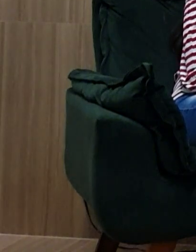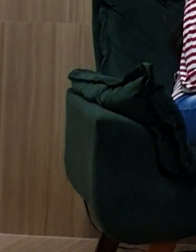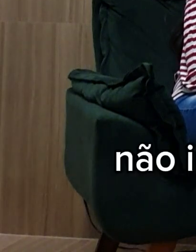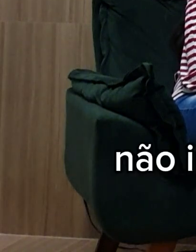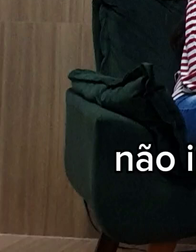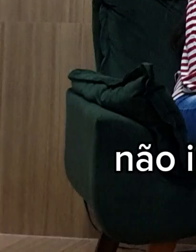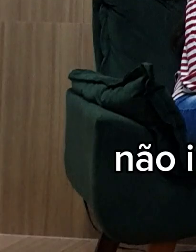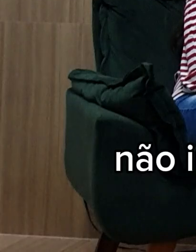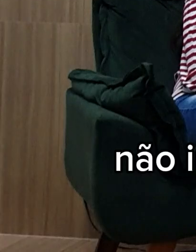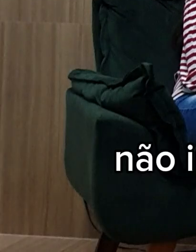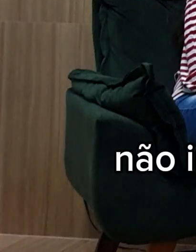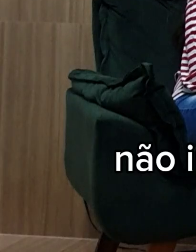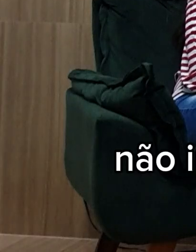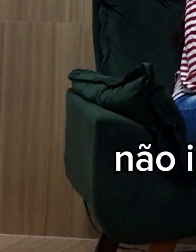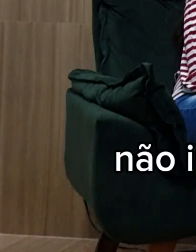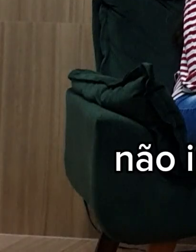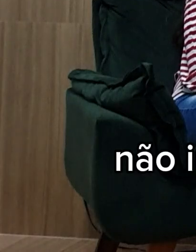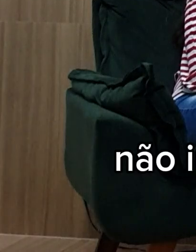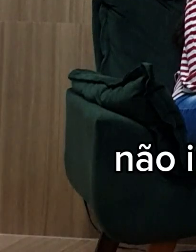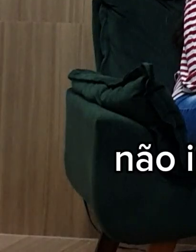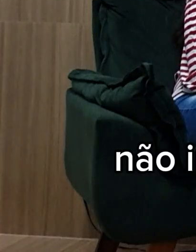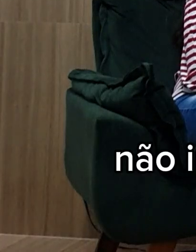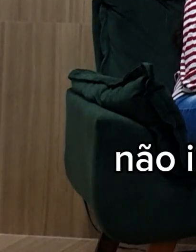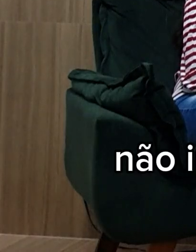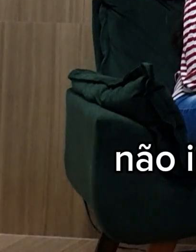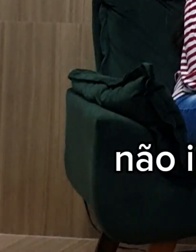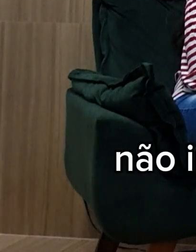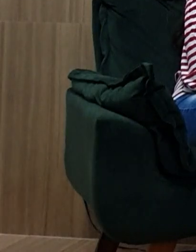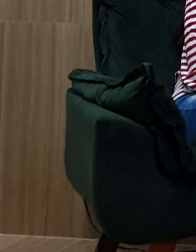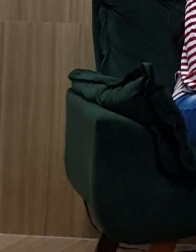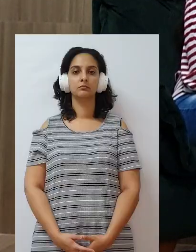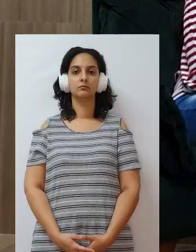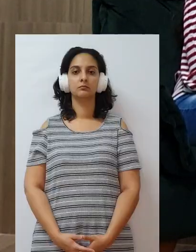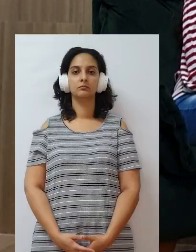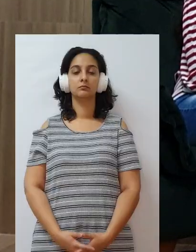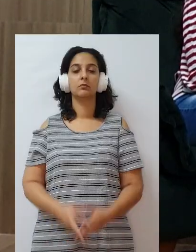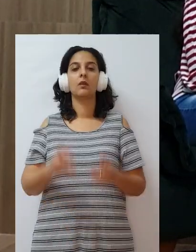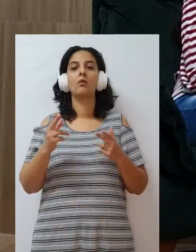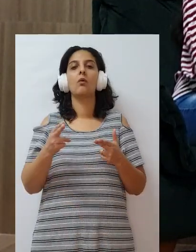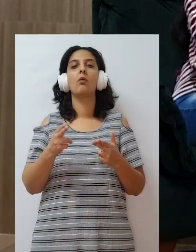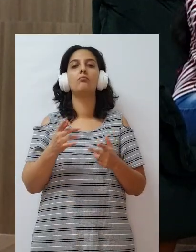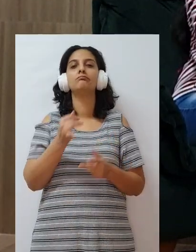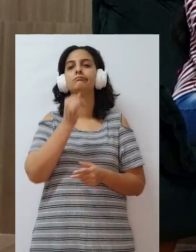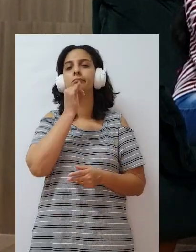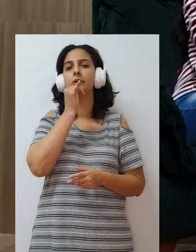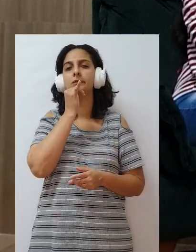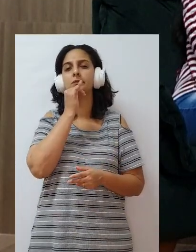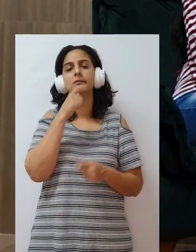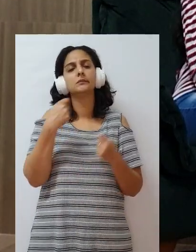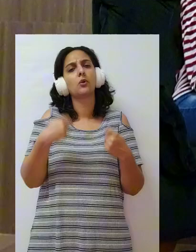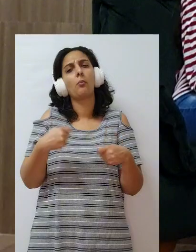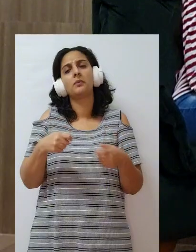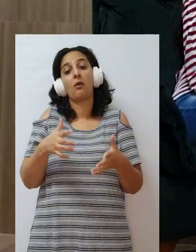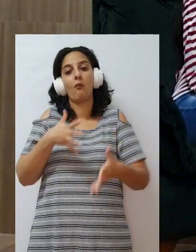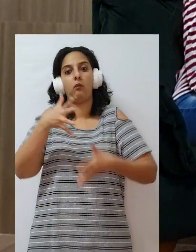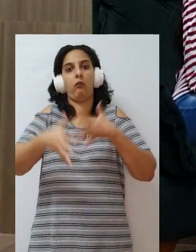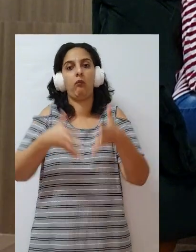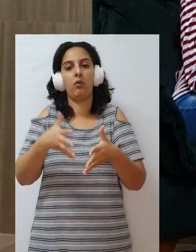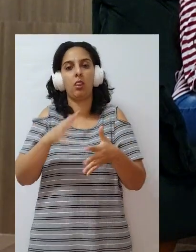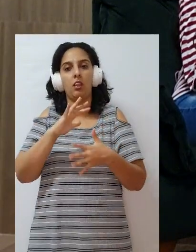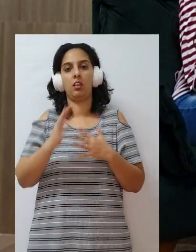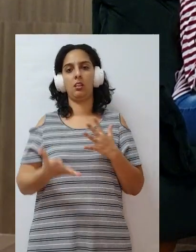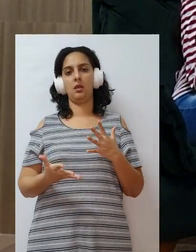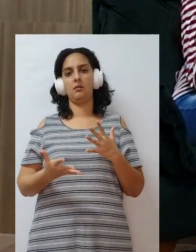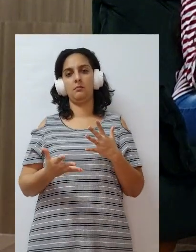quem, se é deficiente ou não. Certo? Como a gente falou aqui um pouquinho antes, não precisa ser fluente,